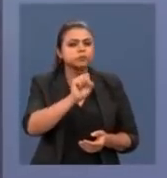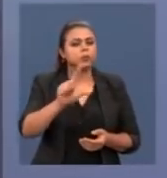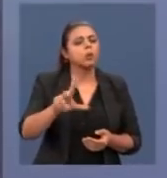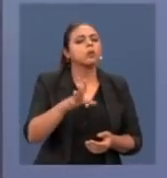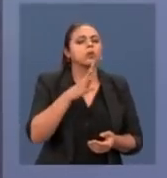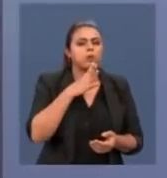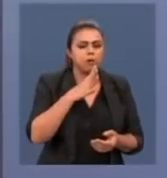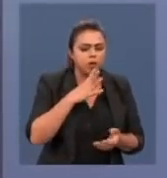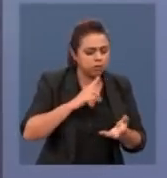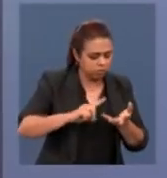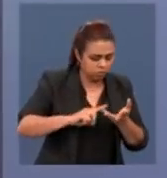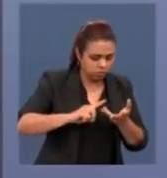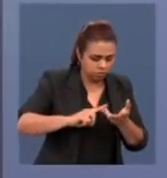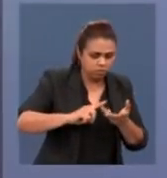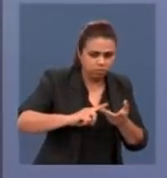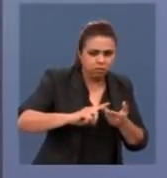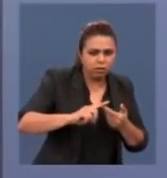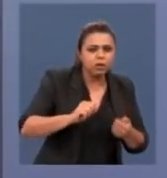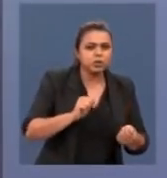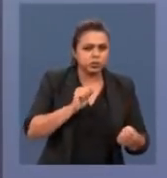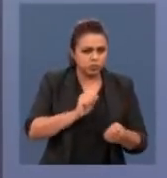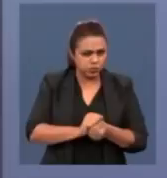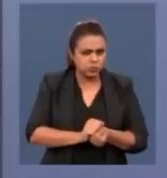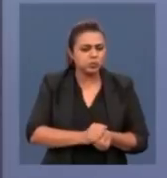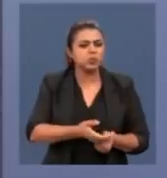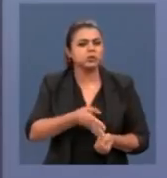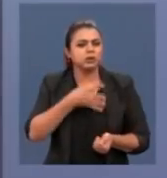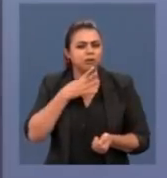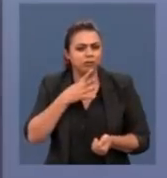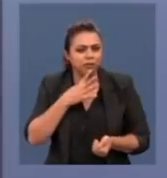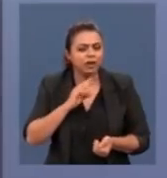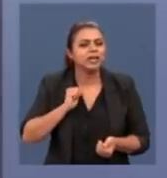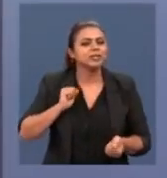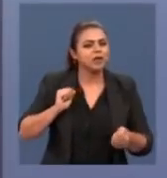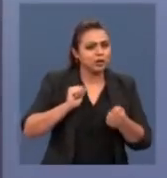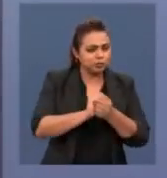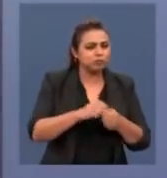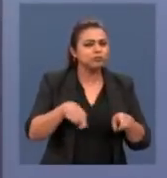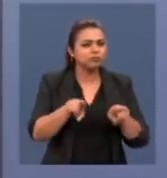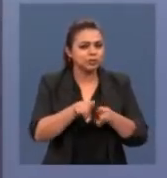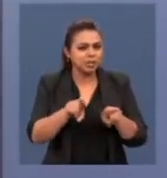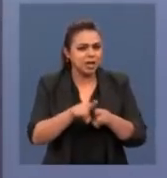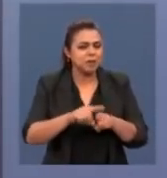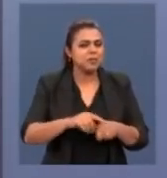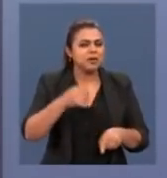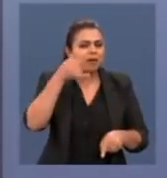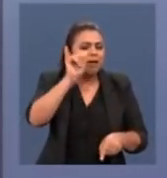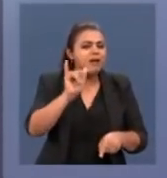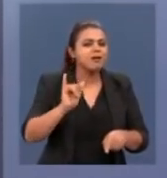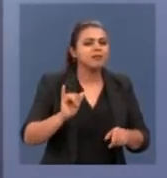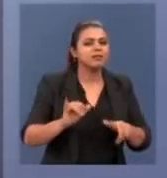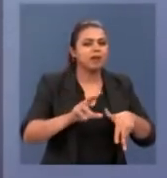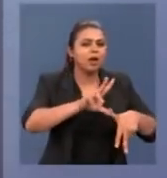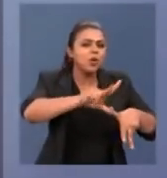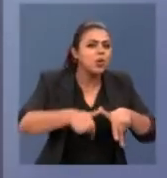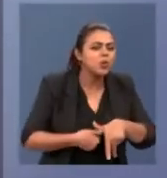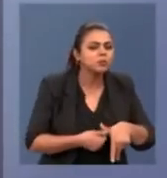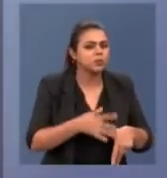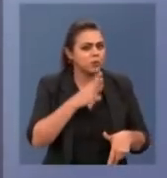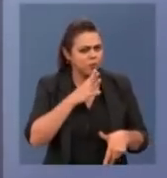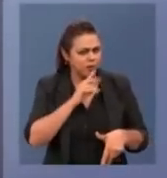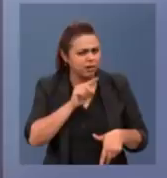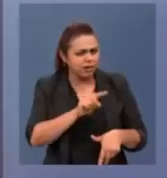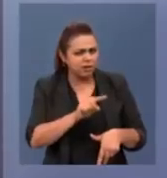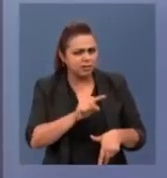valente junto com ele um blog nós também fizemos a frente de combate à corrupção mas vender ver estavam nessas dez medidas